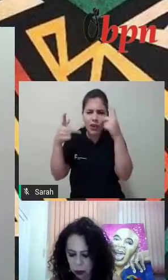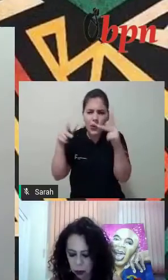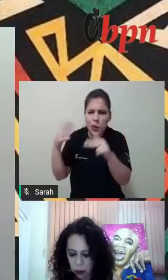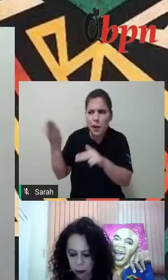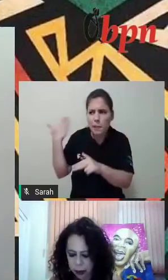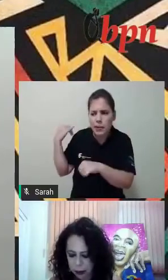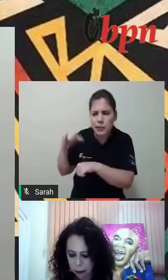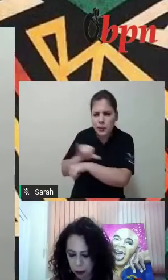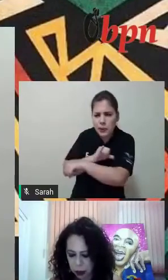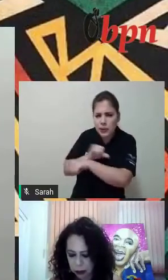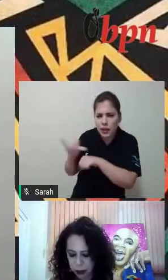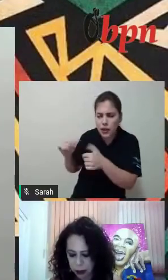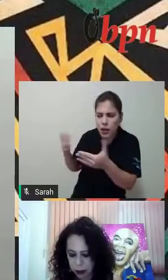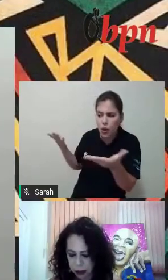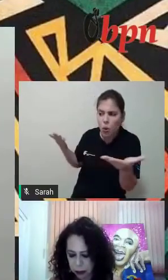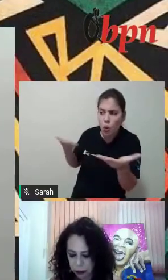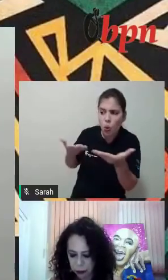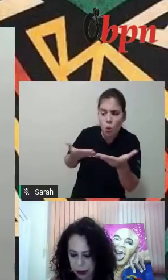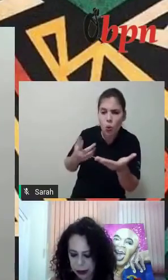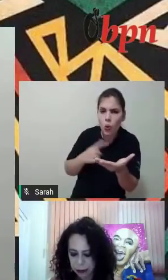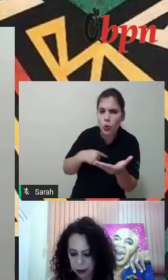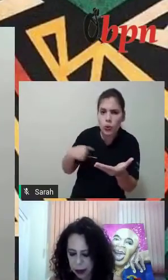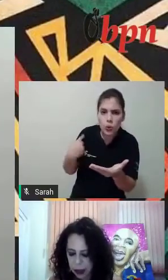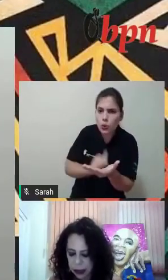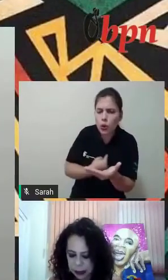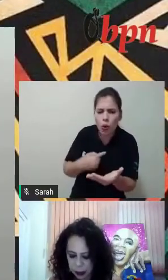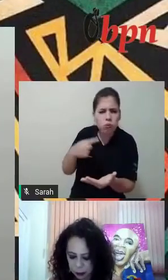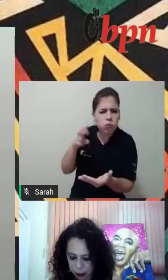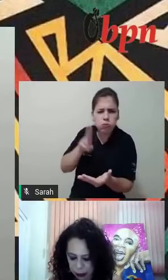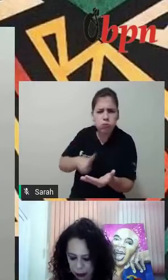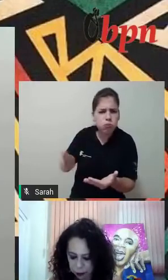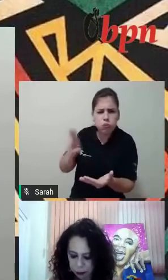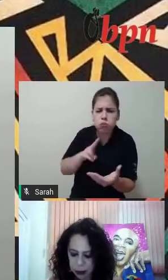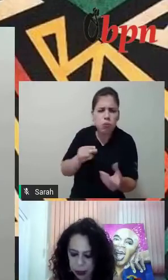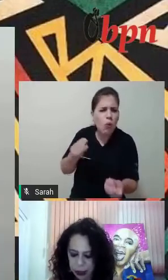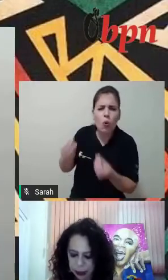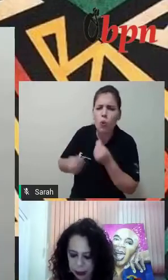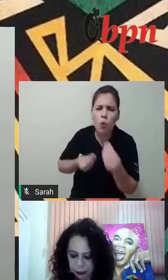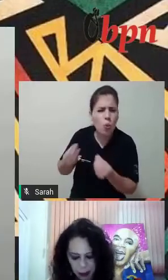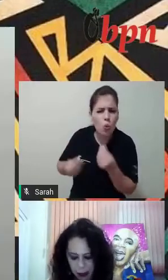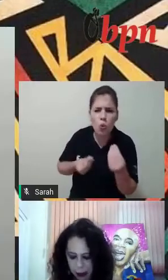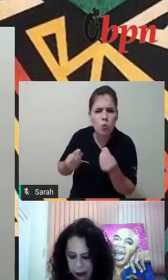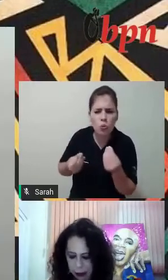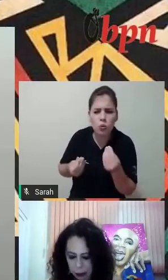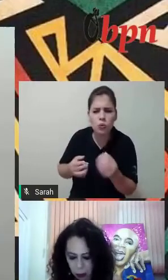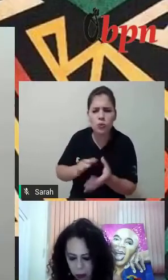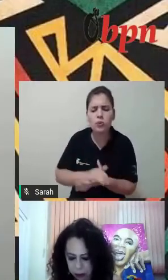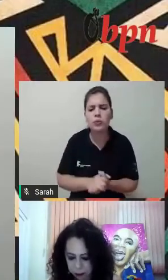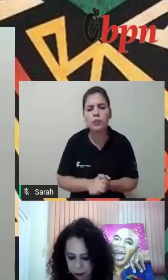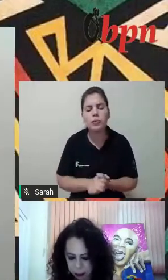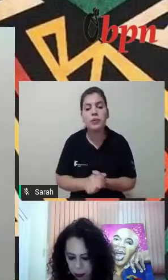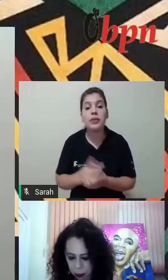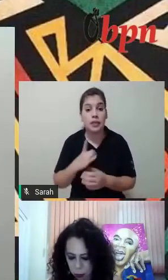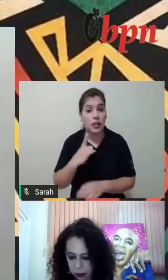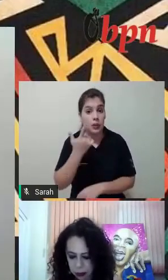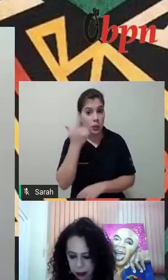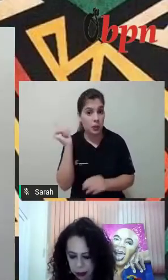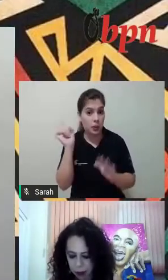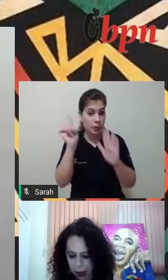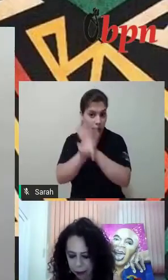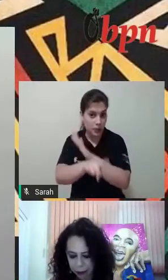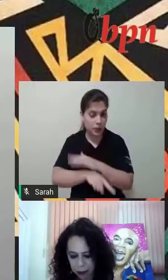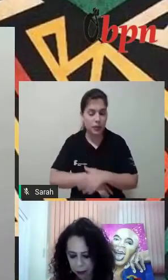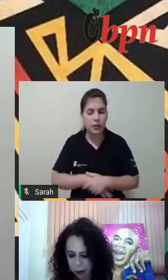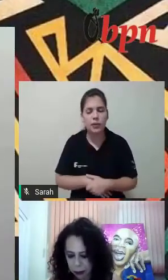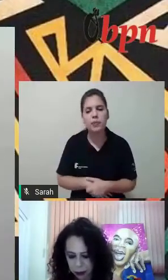se tornou um passaporte para a nossa sobrevivência ancestralmente, né? Tem uma outra pergunta, né,